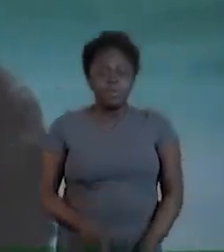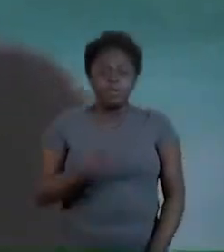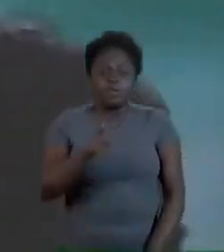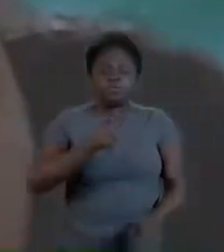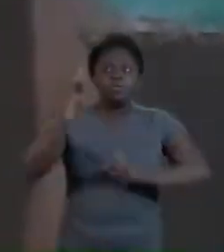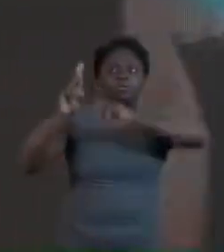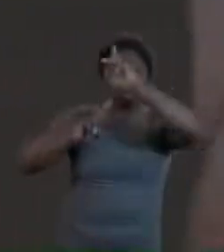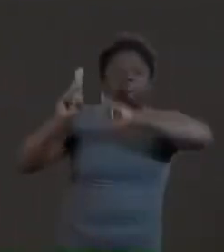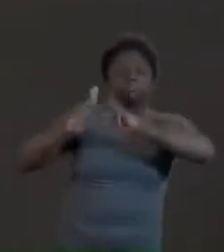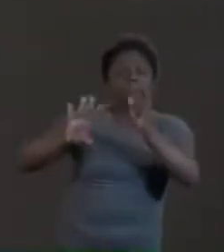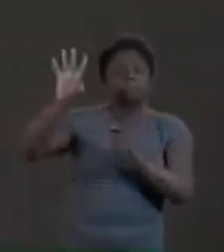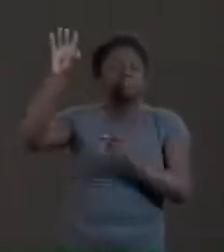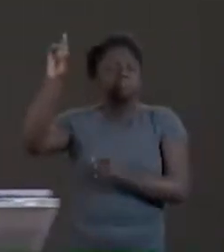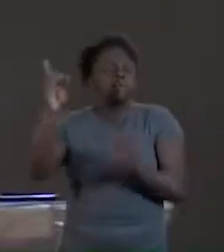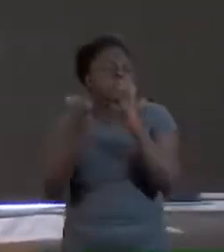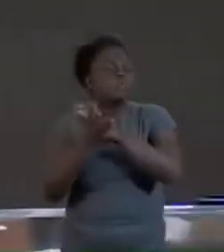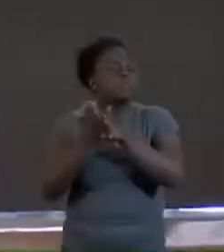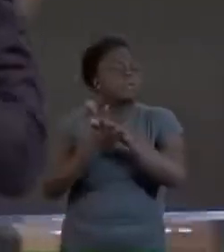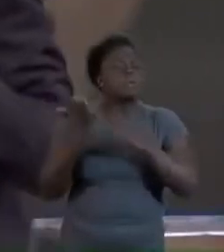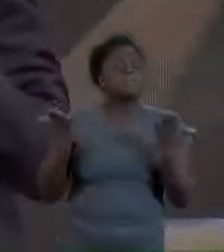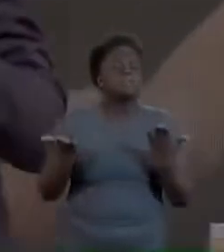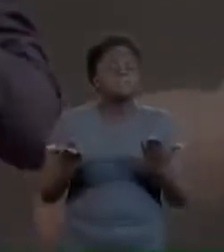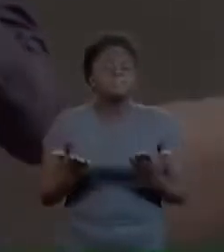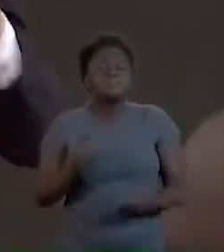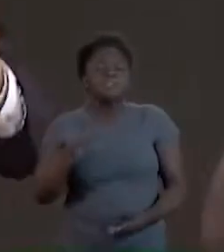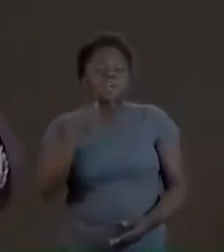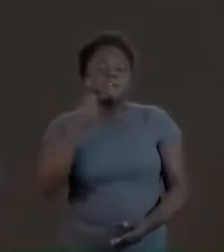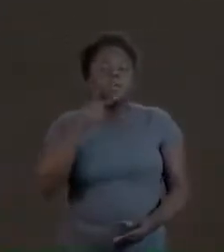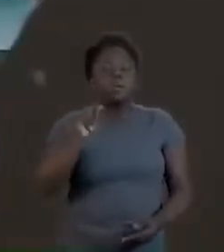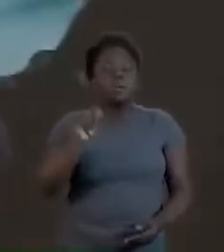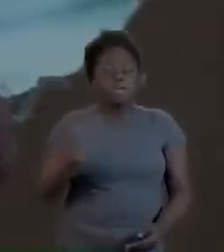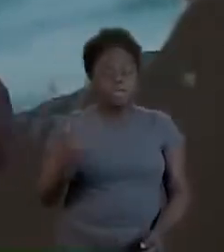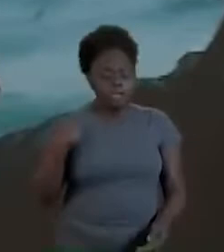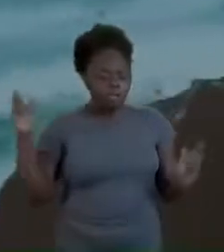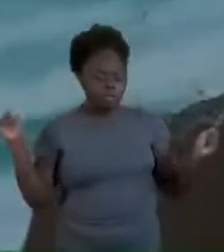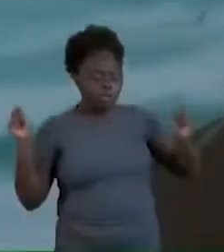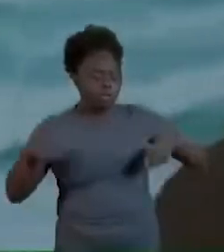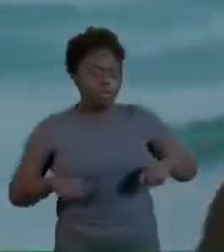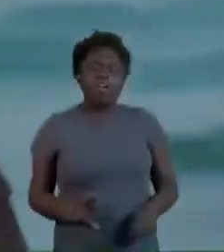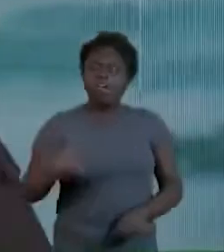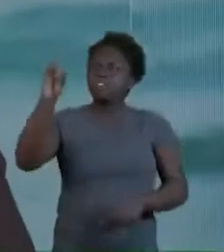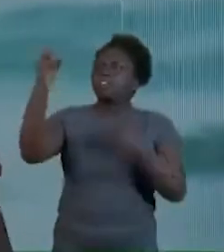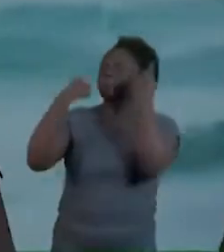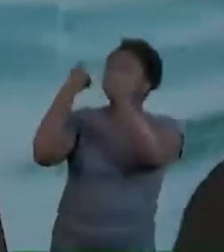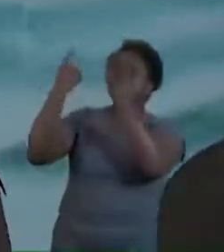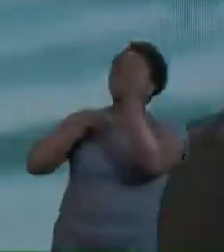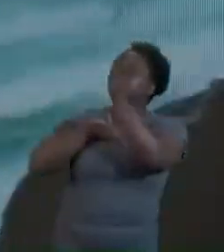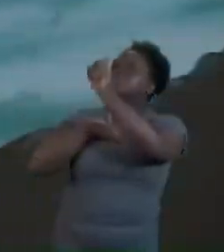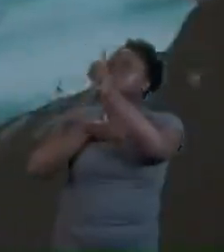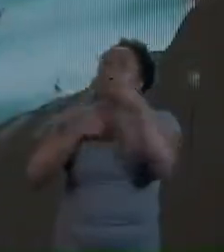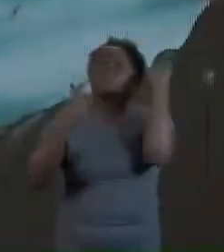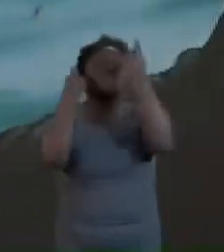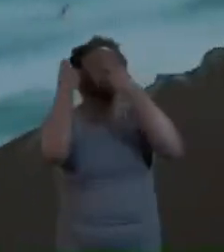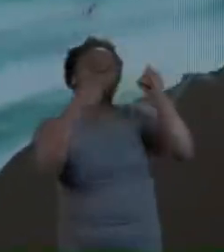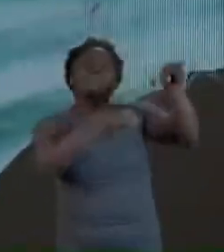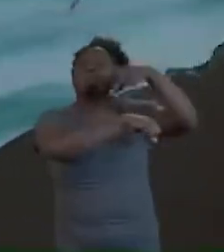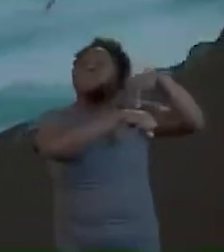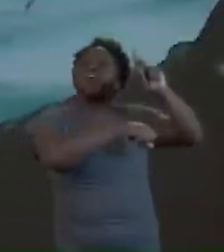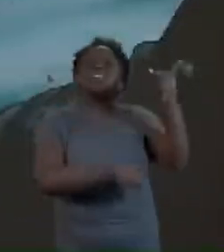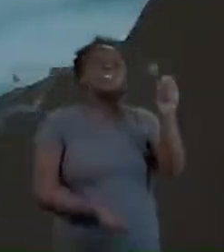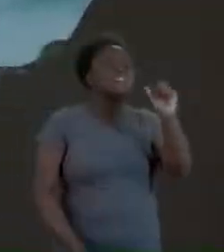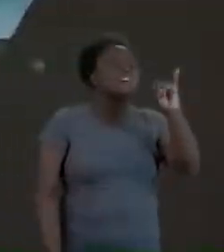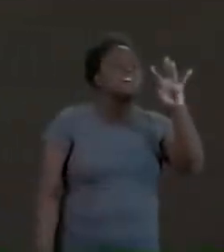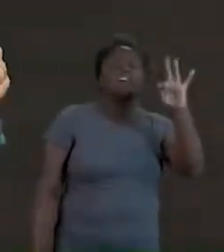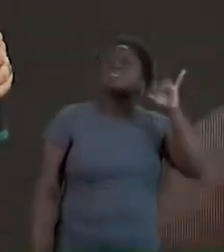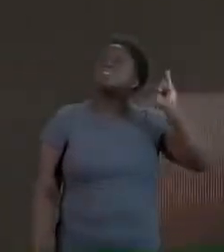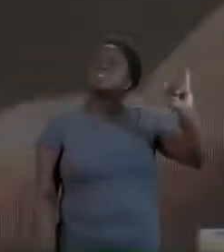Deus, não vem para a igreja, não se envolve com o Senhor, você está falando de uma autossuficiência. Deus, não preocupa comigo, não preocupa lá com o Haiti que está pegando fogo lá,